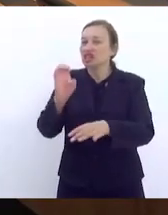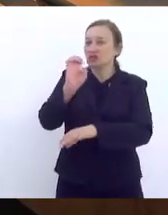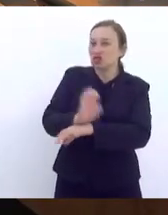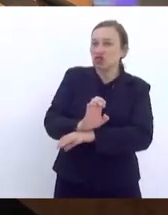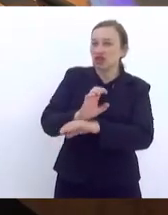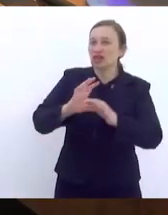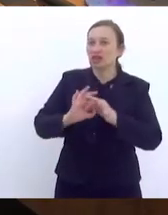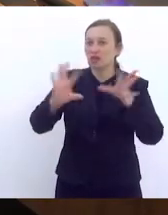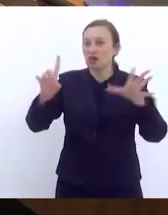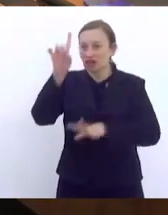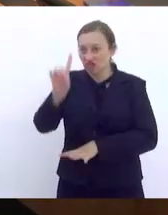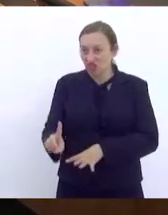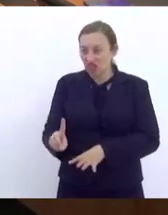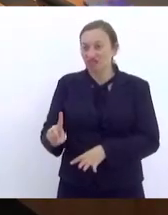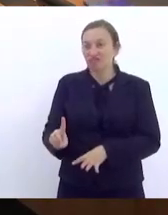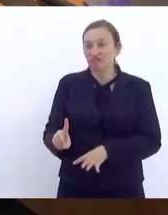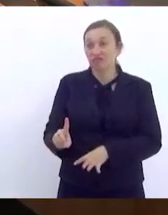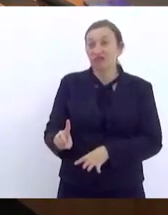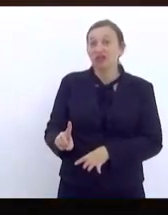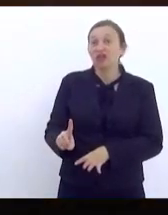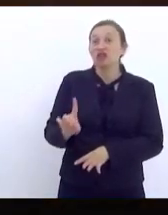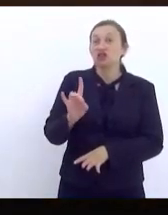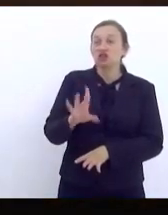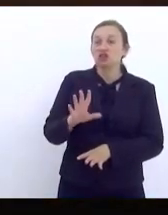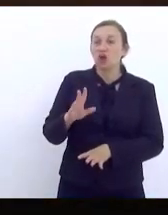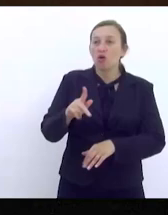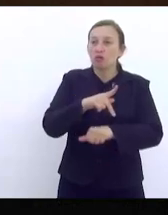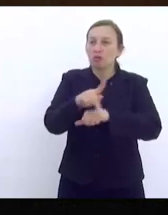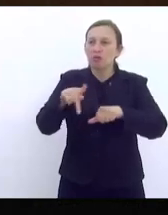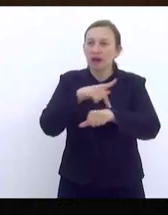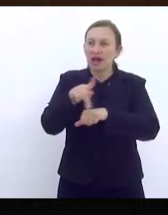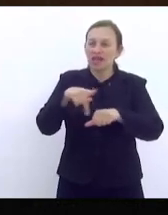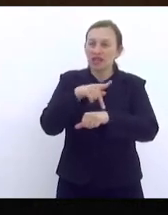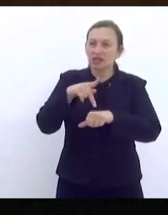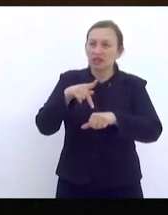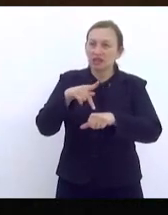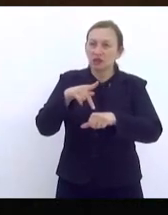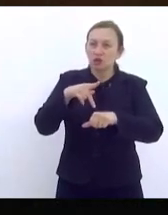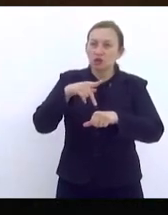democrático de direito passa a ser um país totalitário